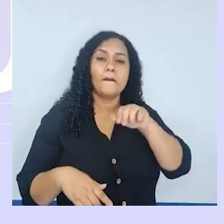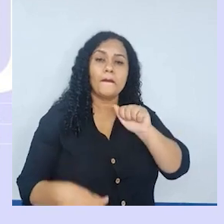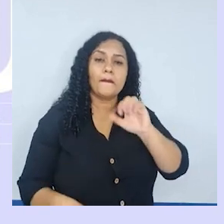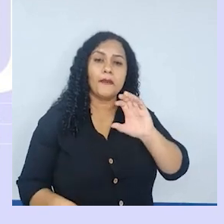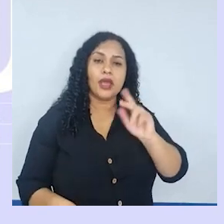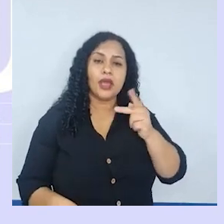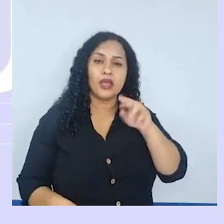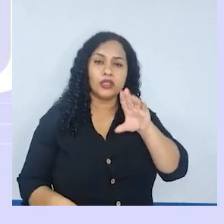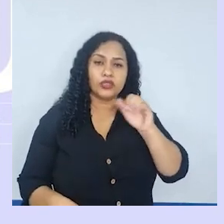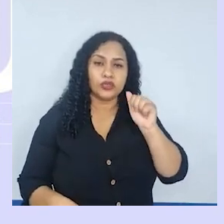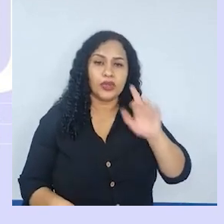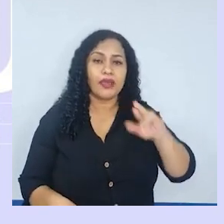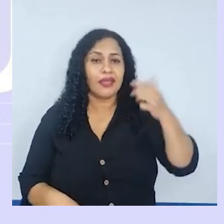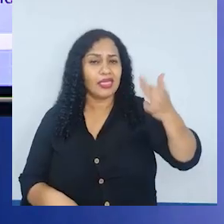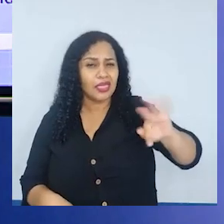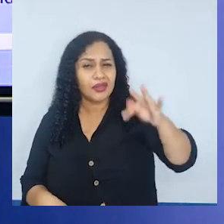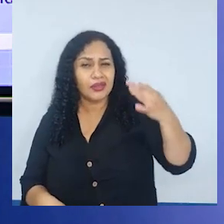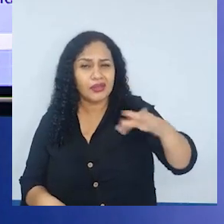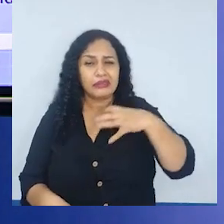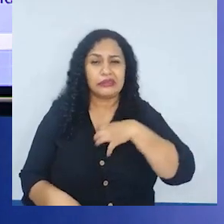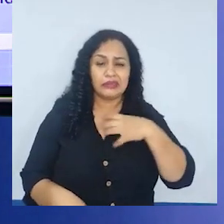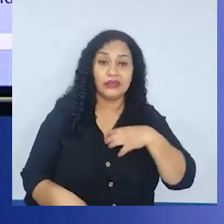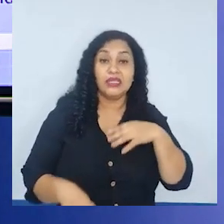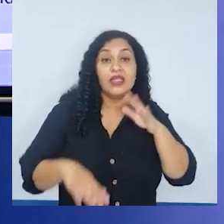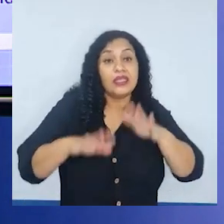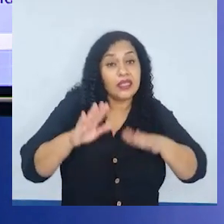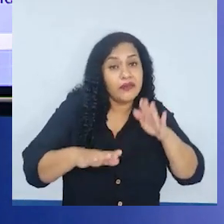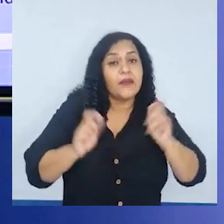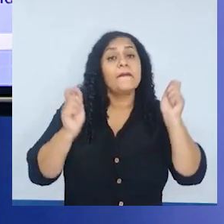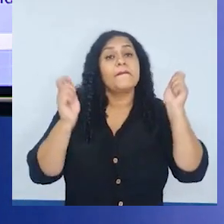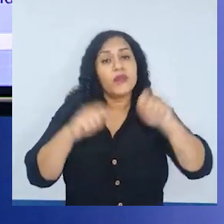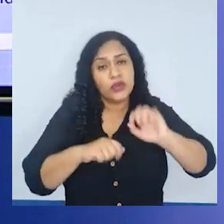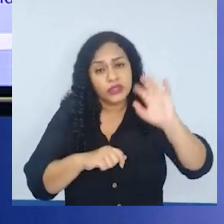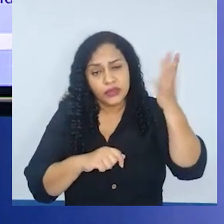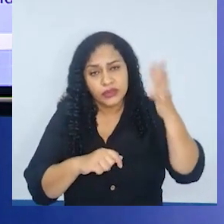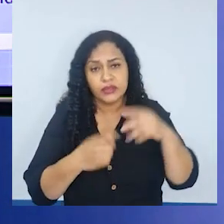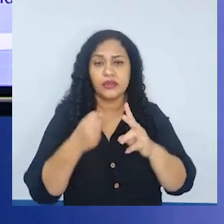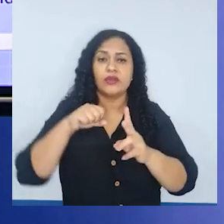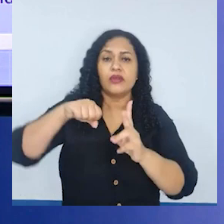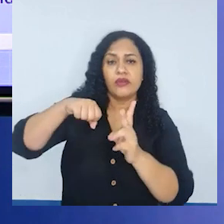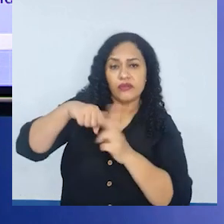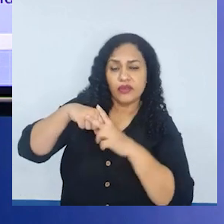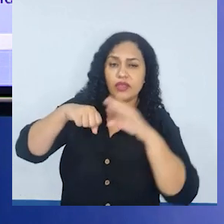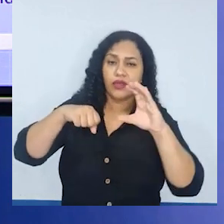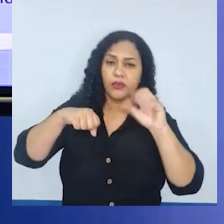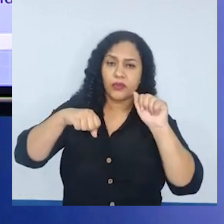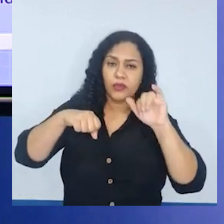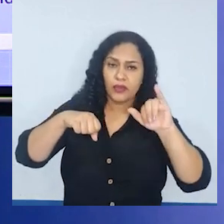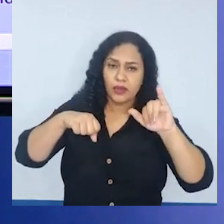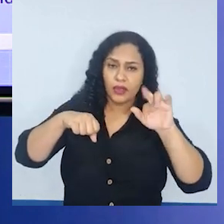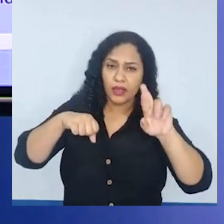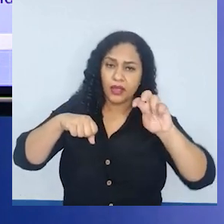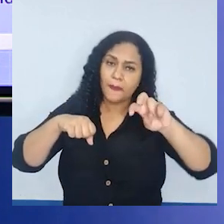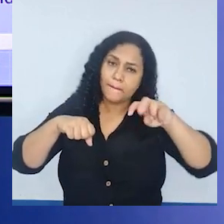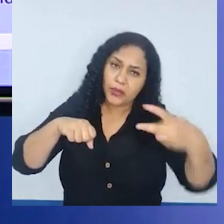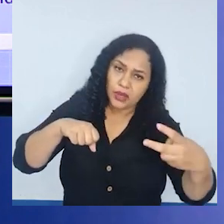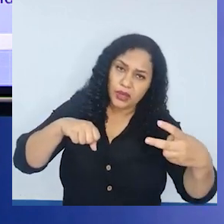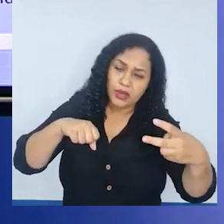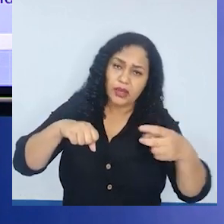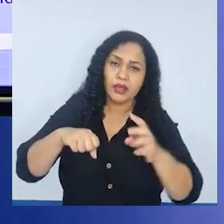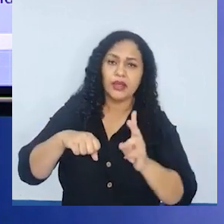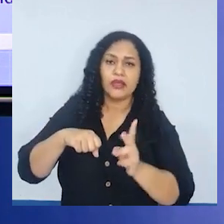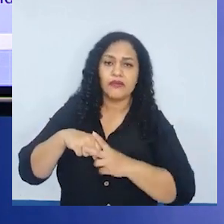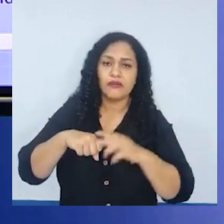É uma possibilidade. Então, o mesmo verbo cair está no modo indicativo e o